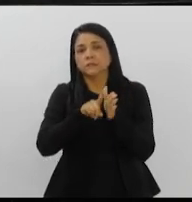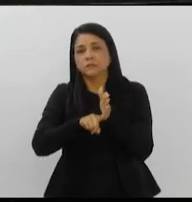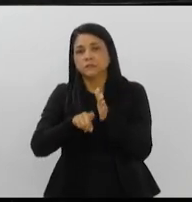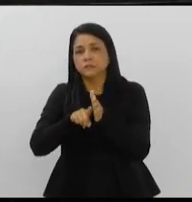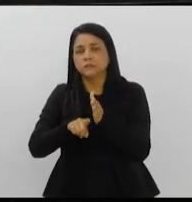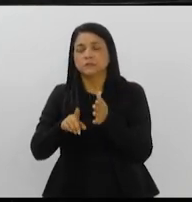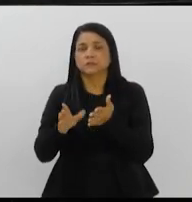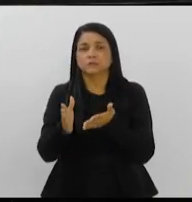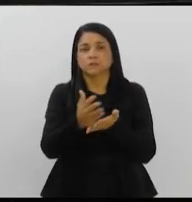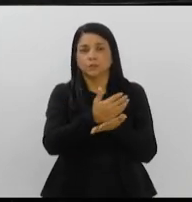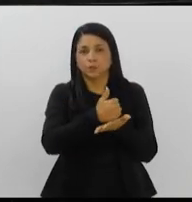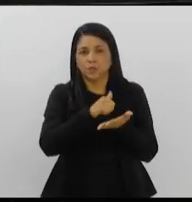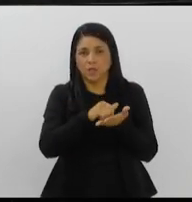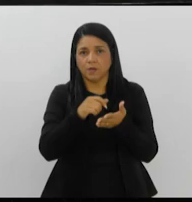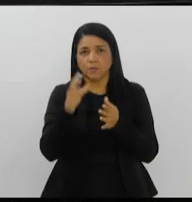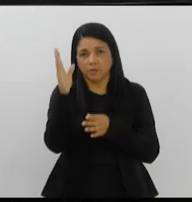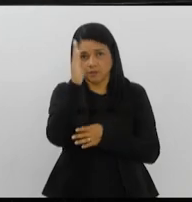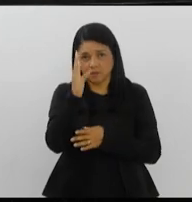emenda constitucional